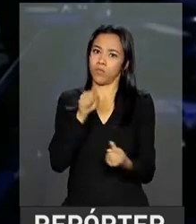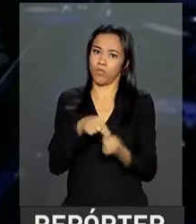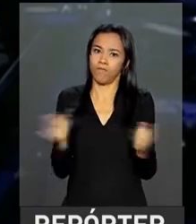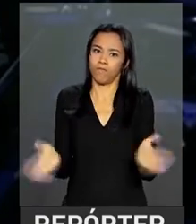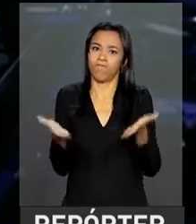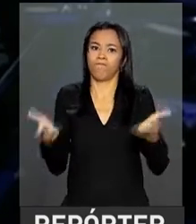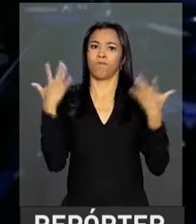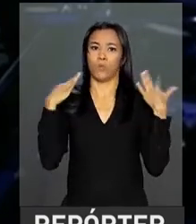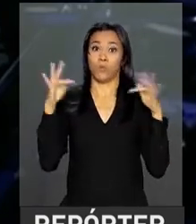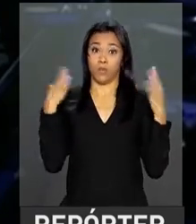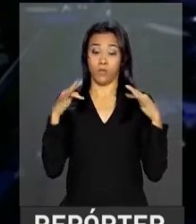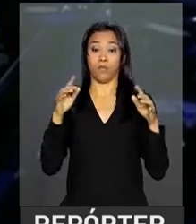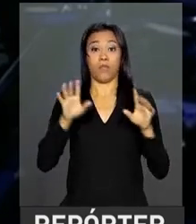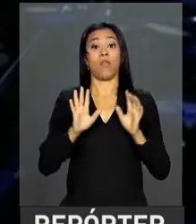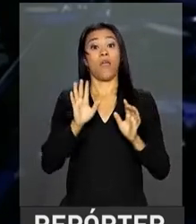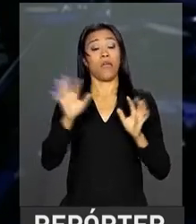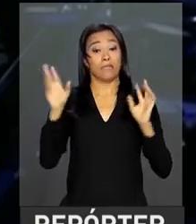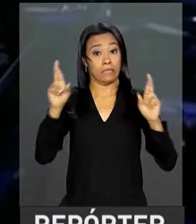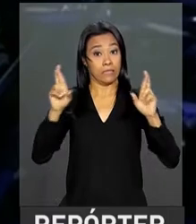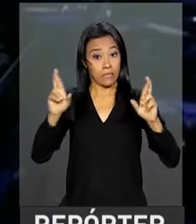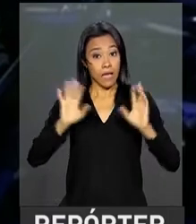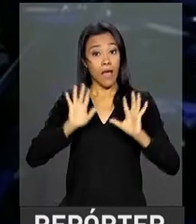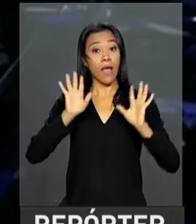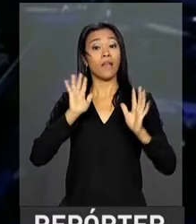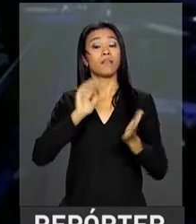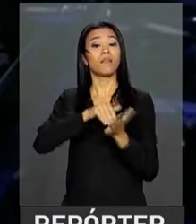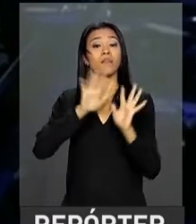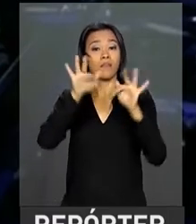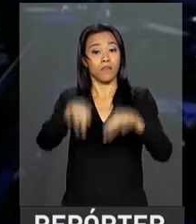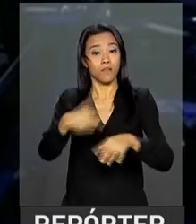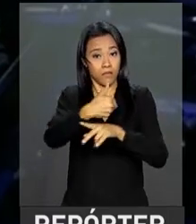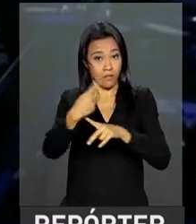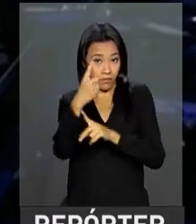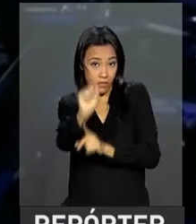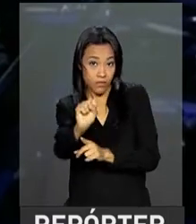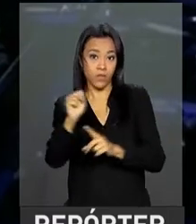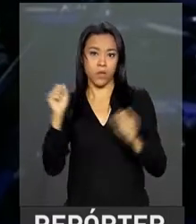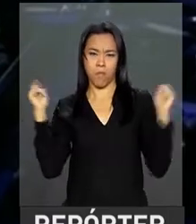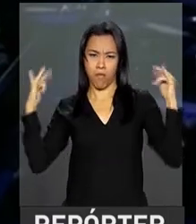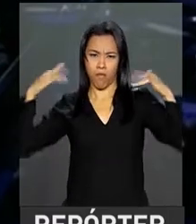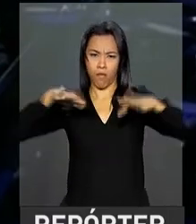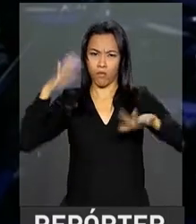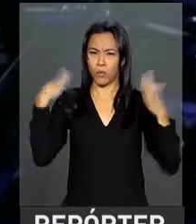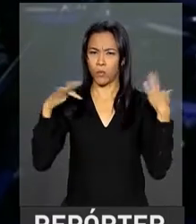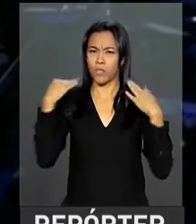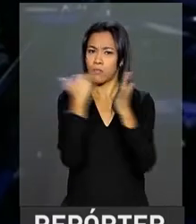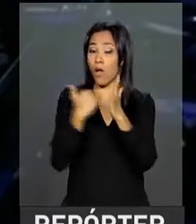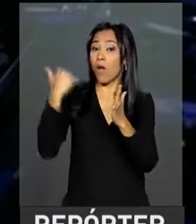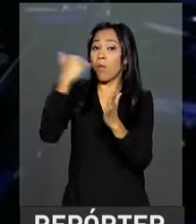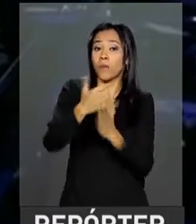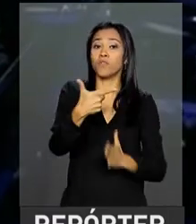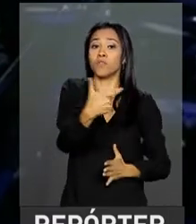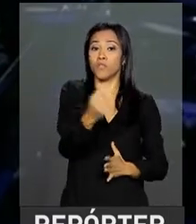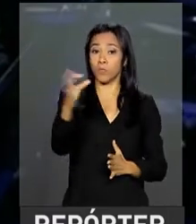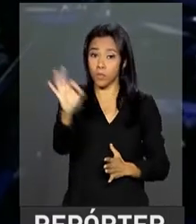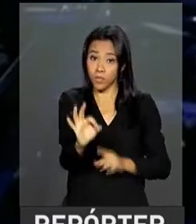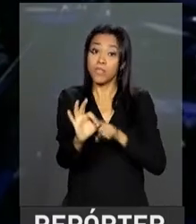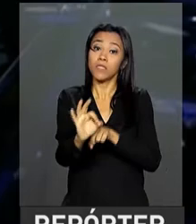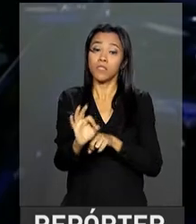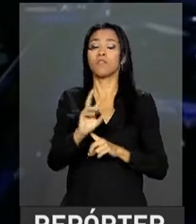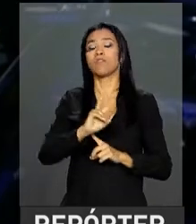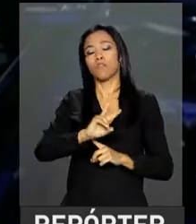expectativa é que até o final de 2018 o fluxo de turistas aqui na cidade aumente 20% o que deve gerar